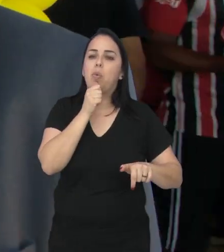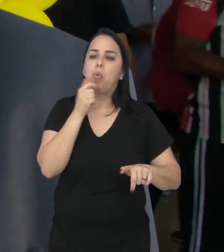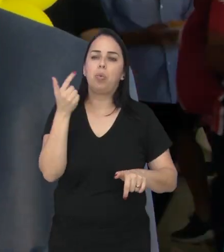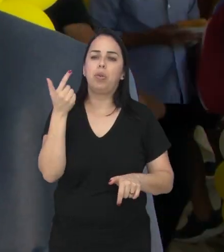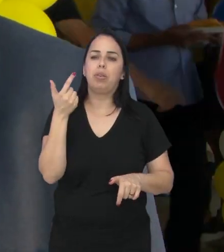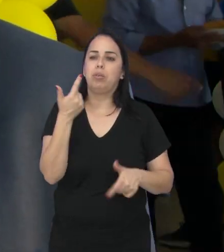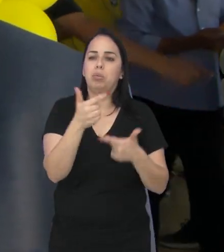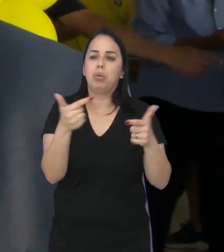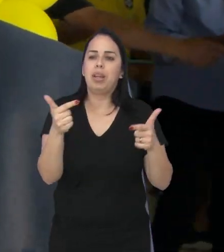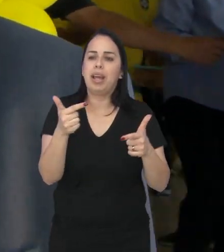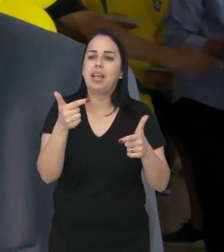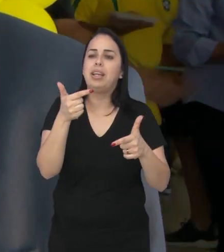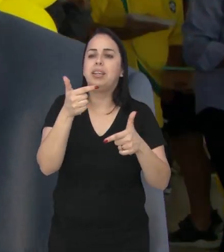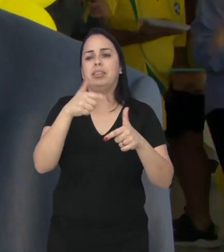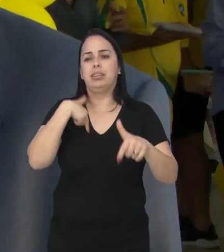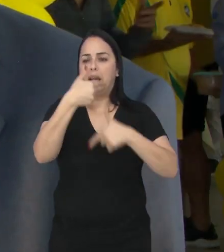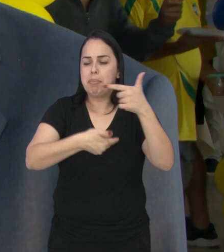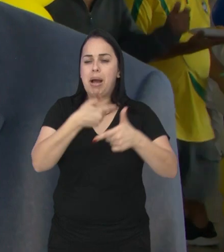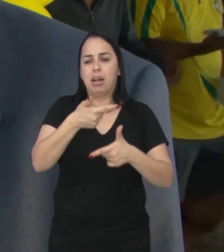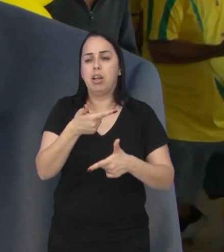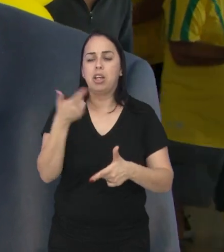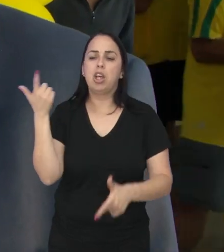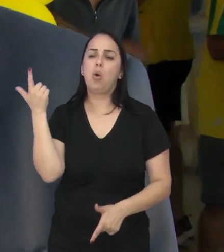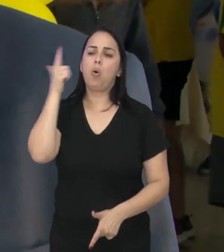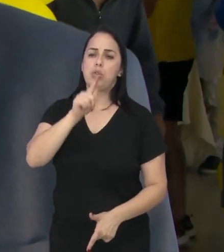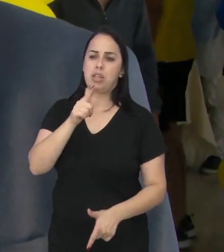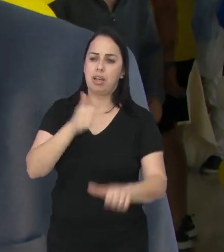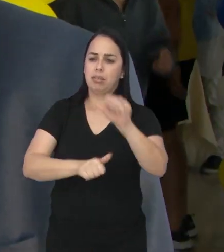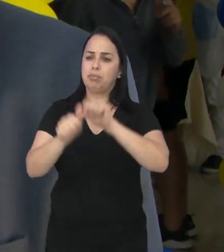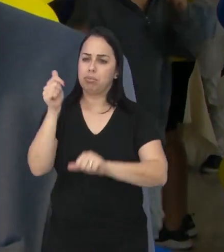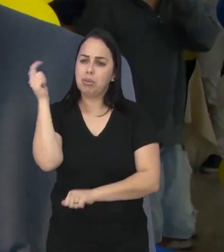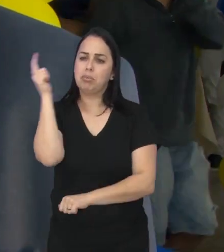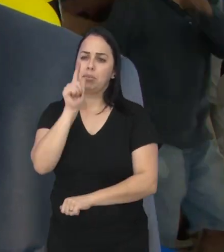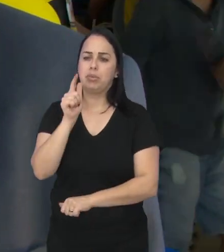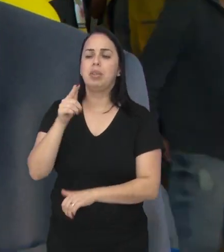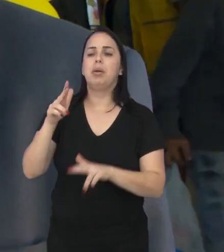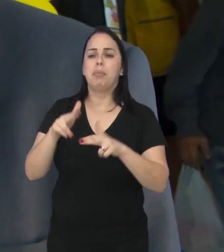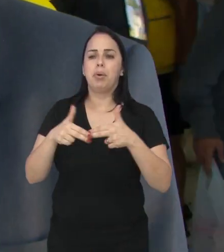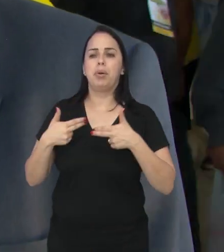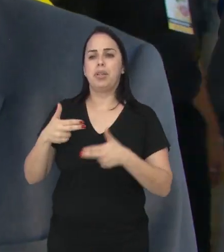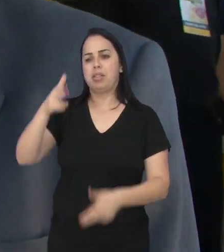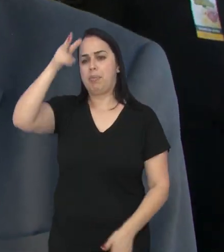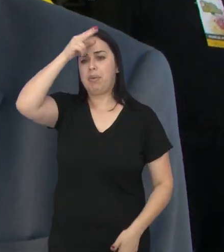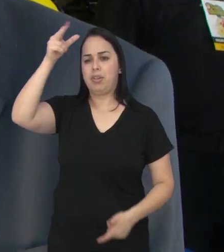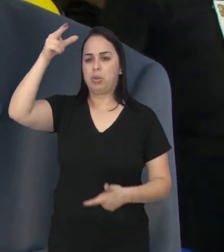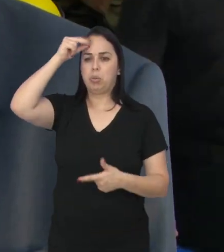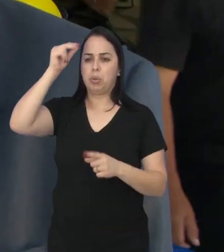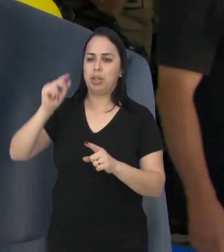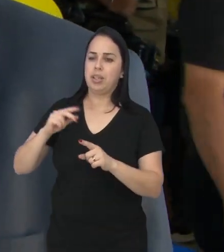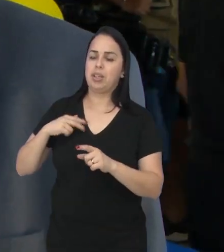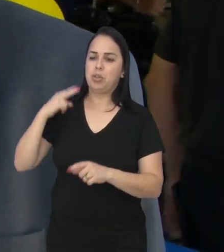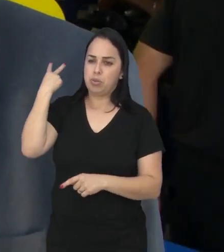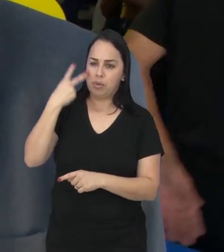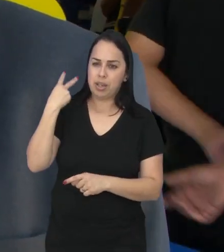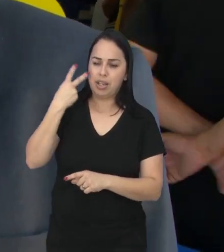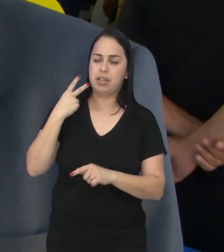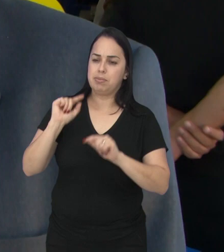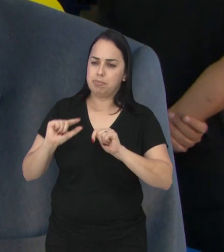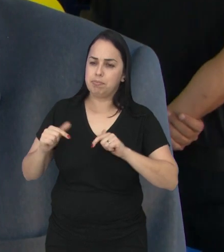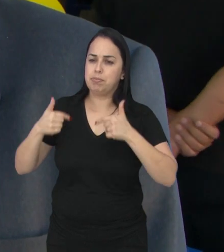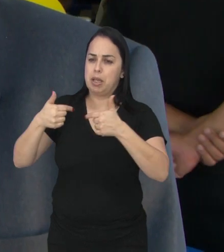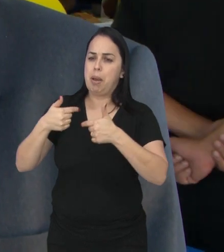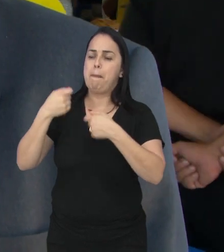em situação de desemprego possam alcançar o seu trabalho poder público tem o dever de cada vez mais